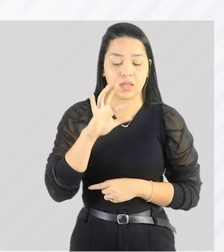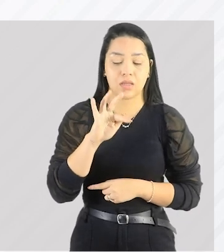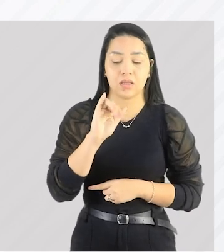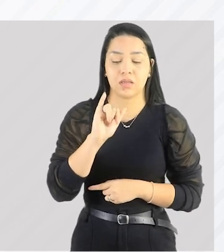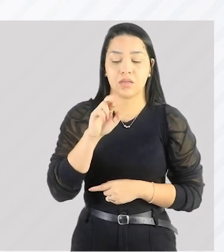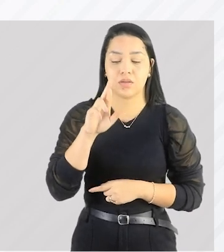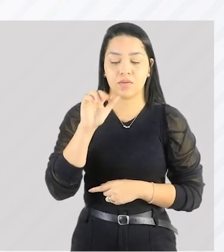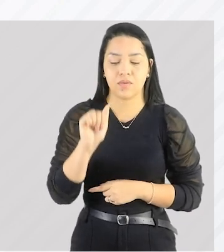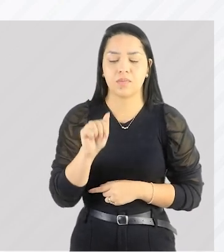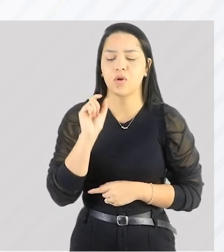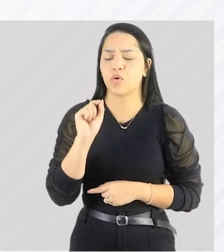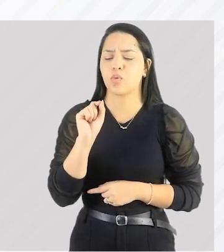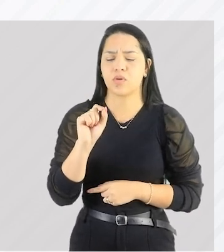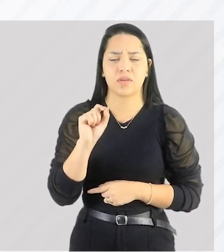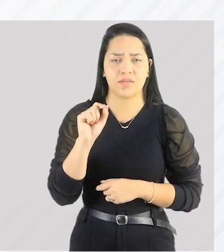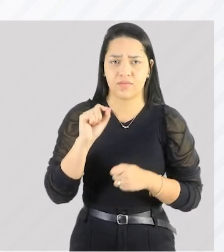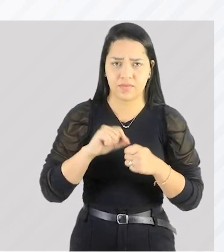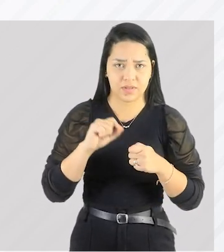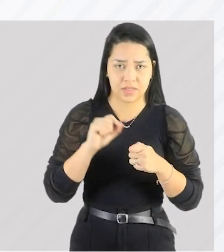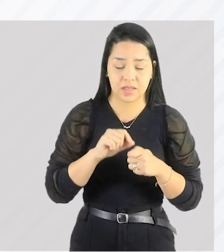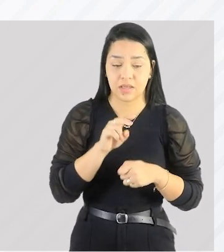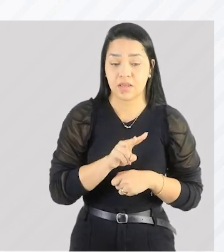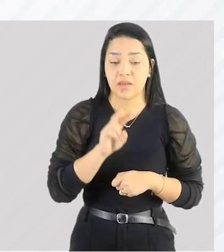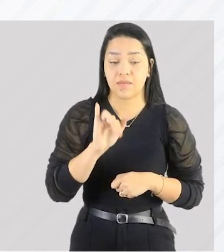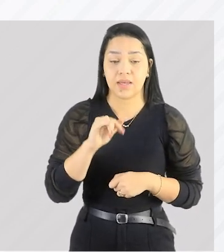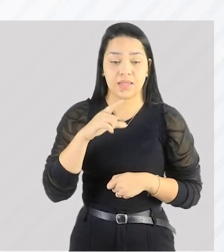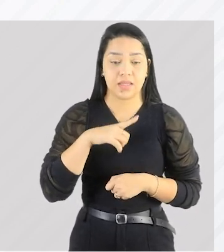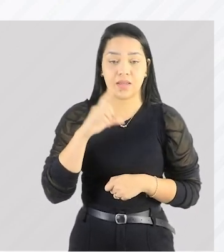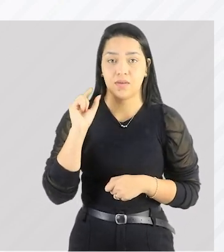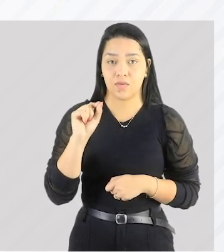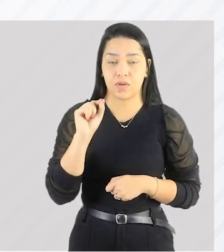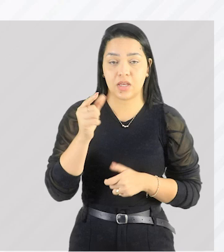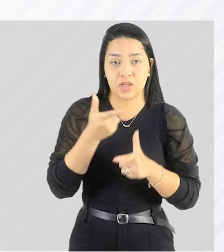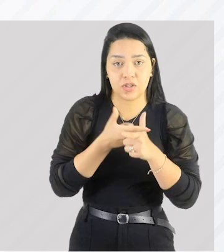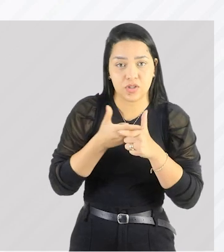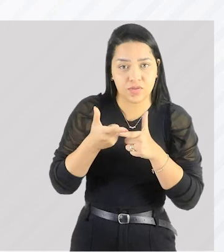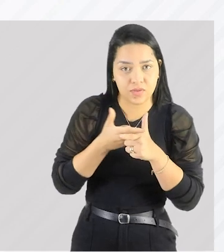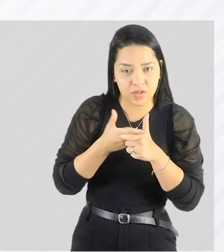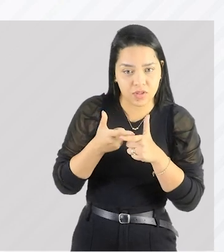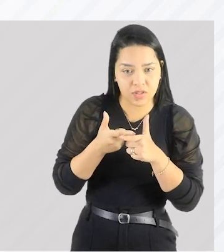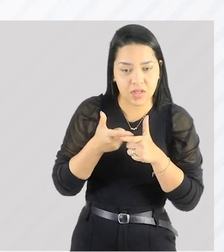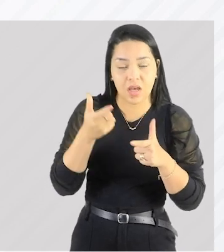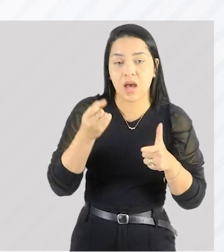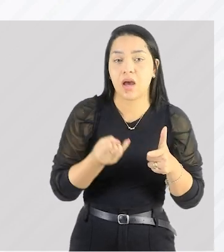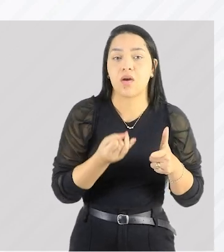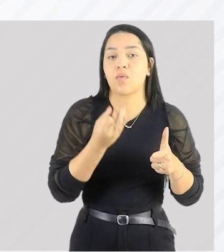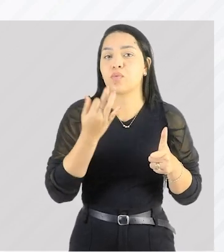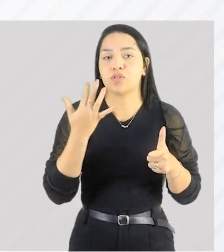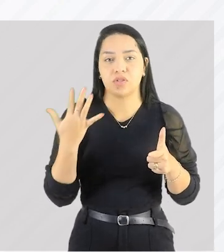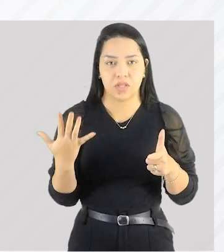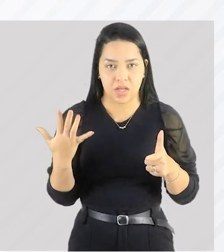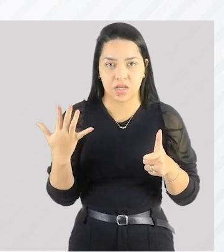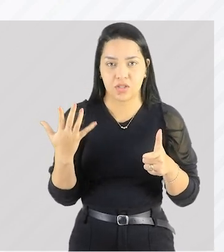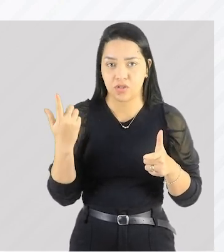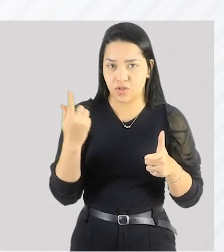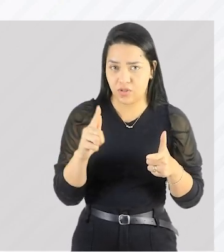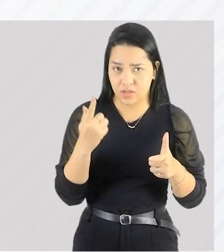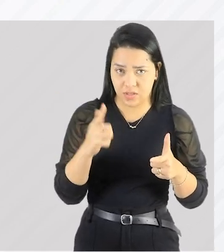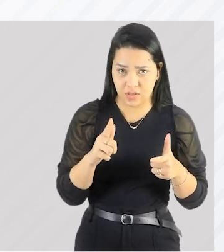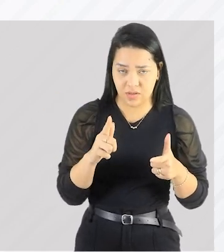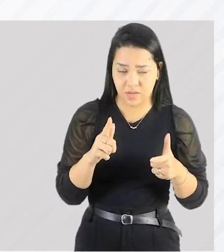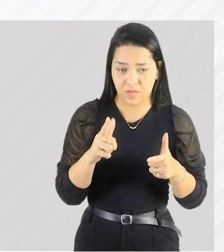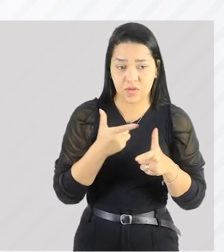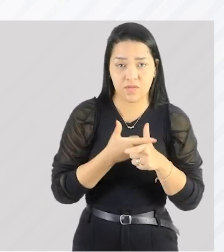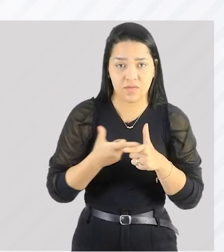fibra, o que a gente vai ter que fazer? A gente vai ter que dividir a quantidade de gramas, certo,